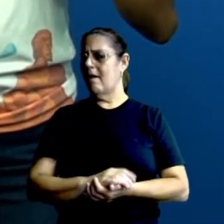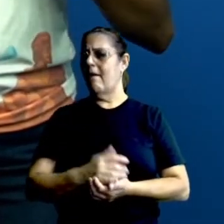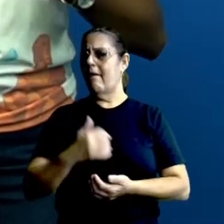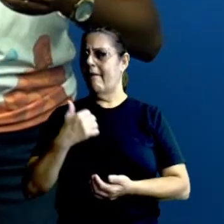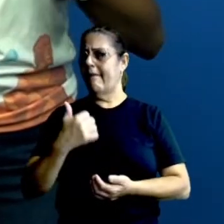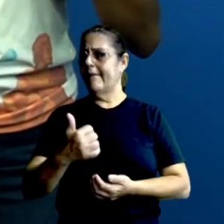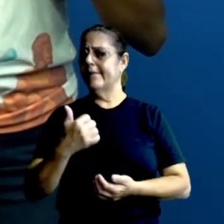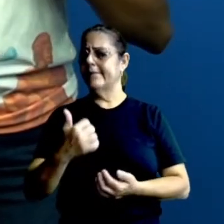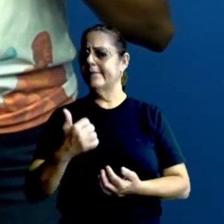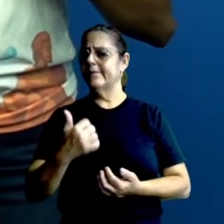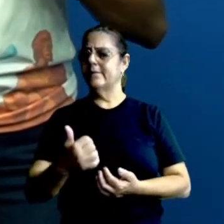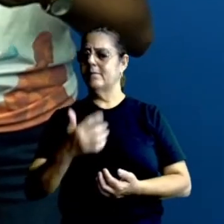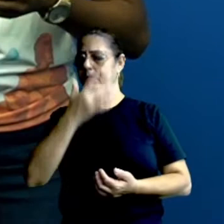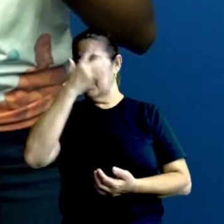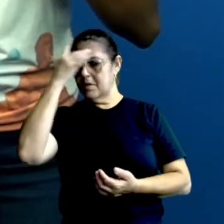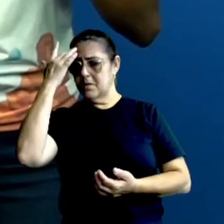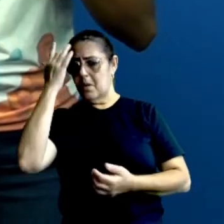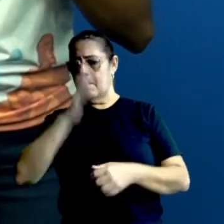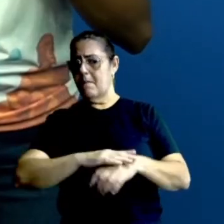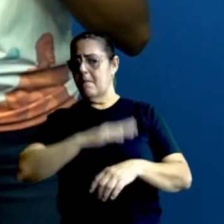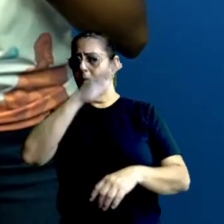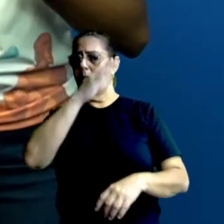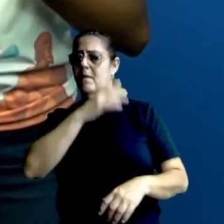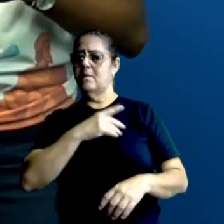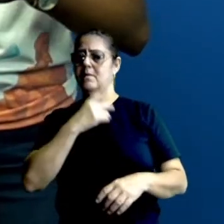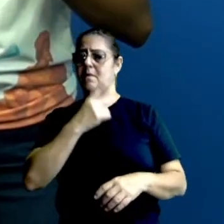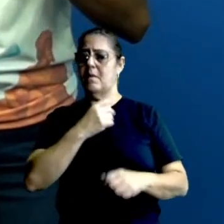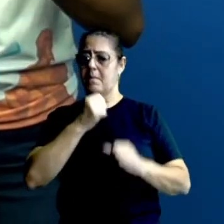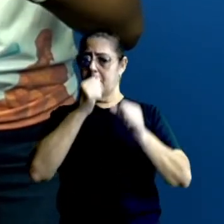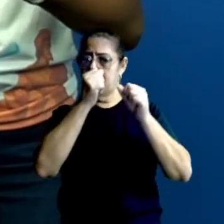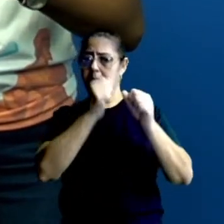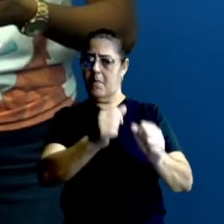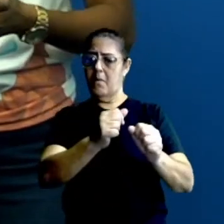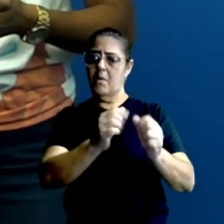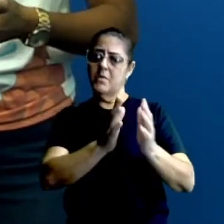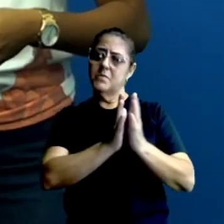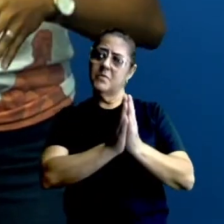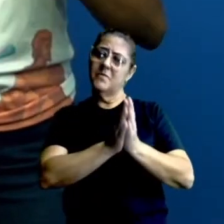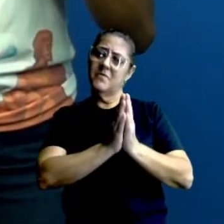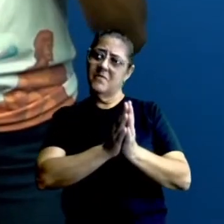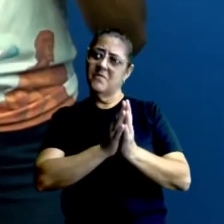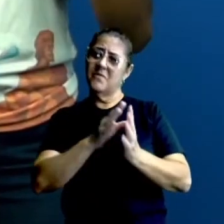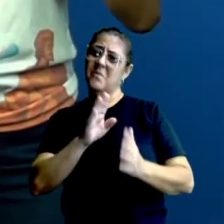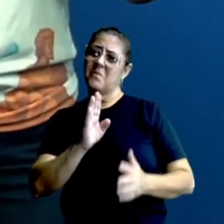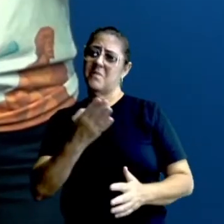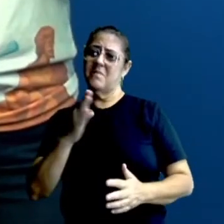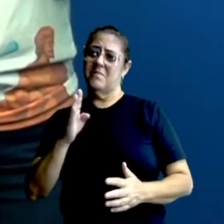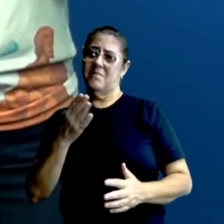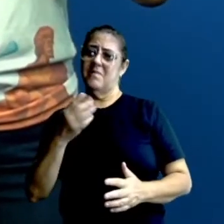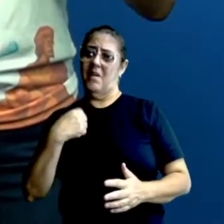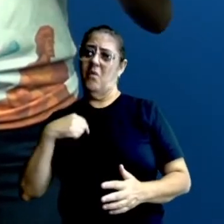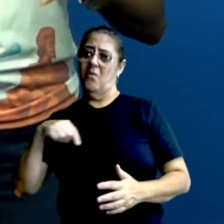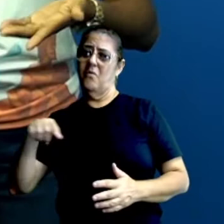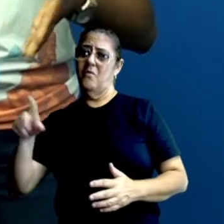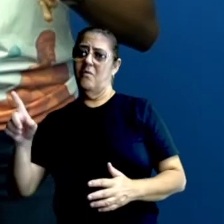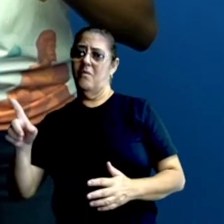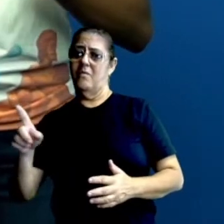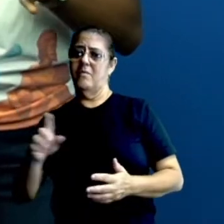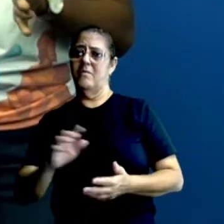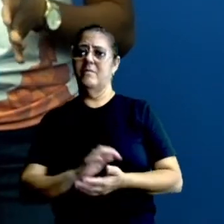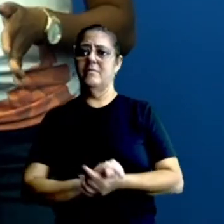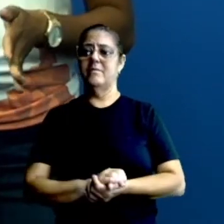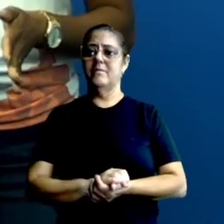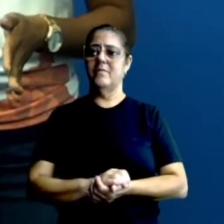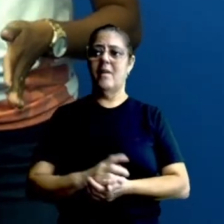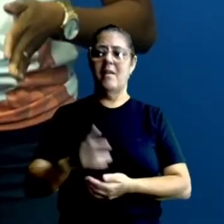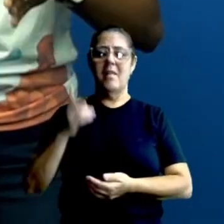é o que o pessoal mais fala. Posso ir ao banheiro, por favor? Então, toda vez que você lembrar de ir ao banheiro, você vai